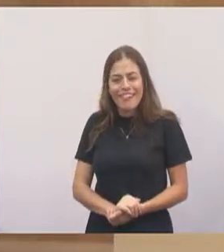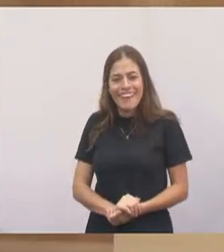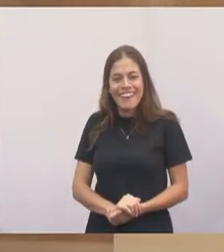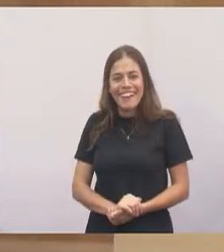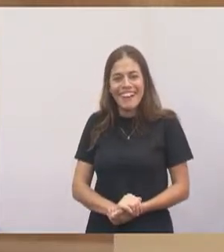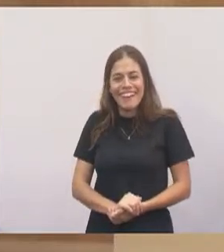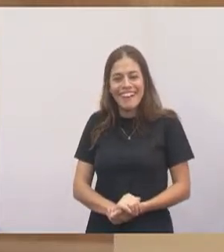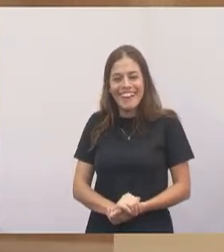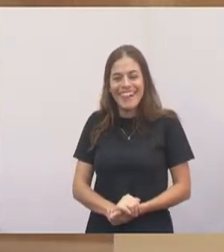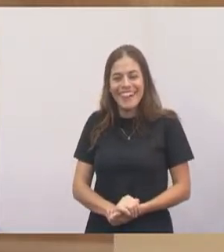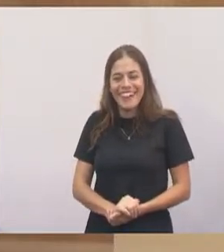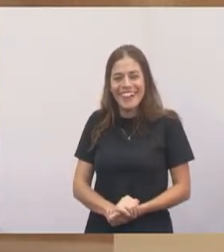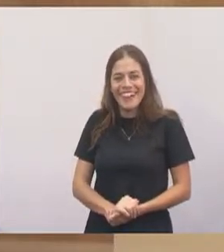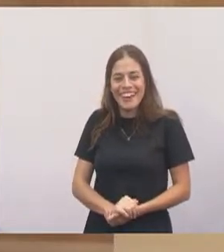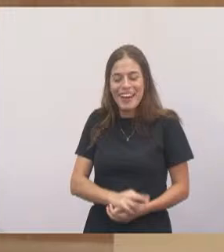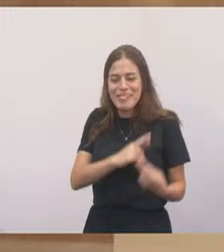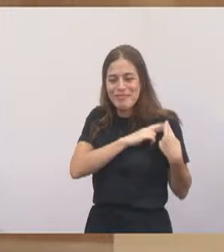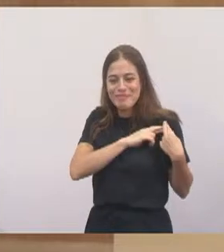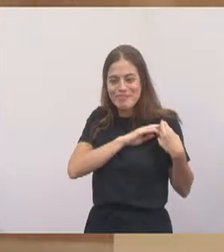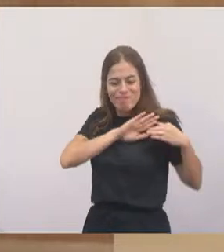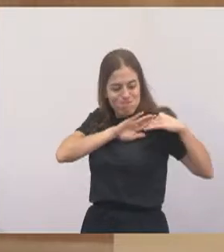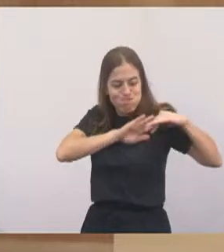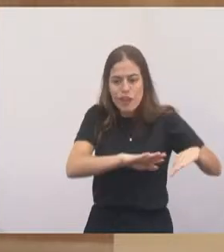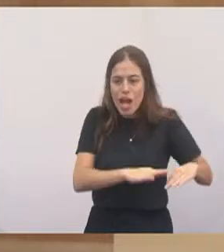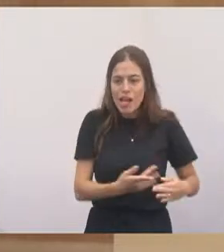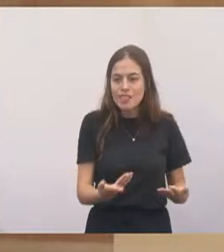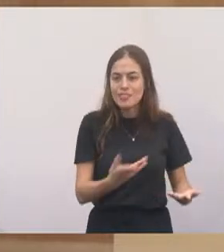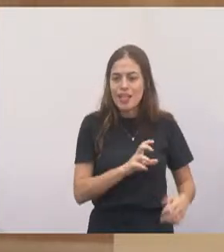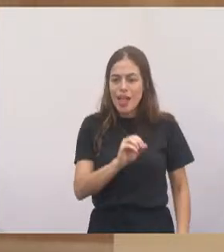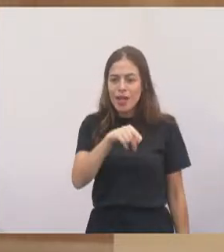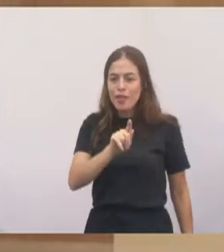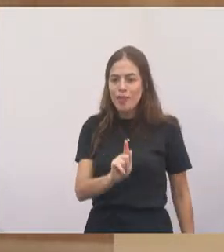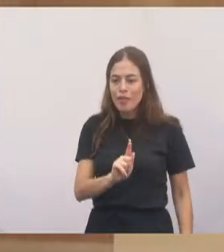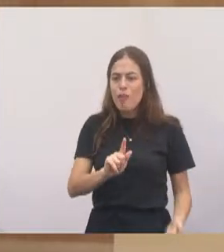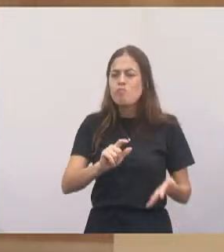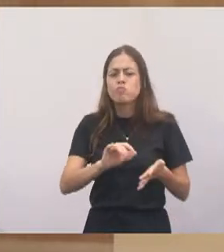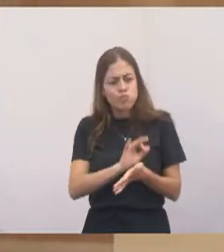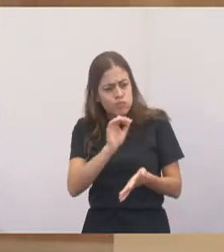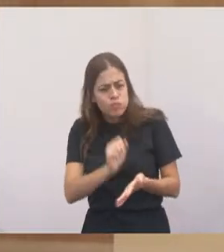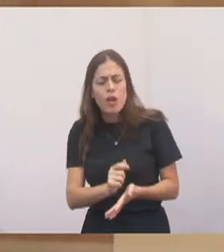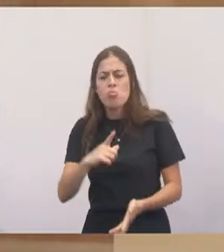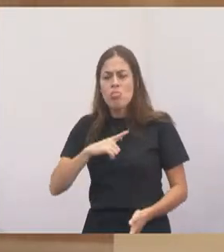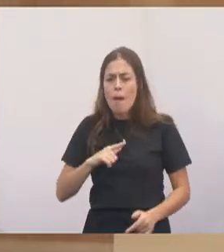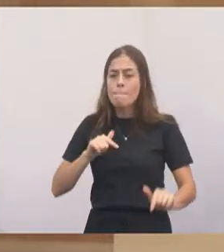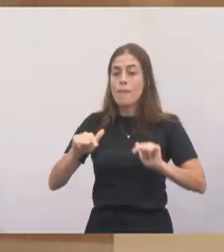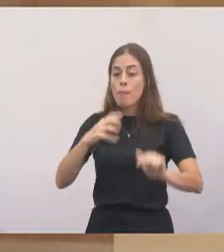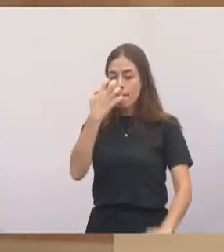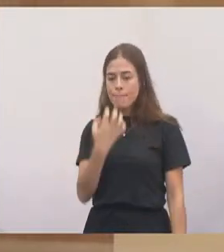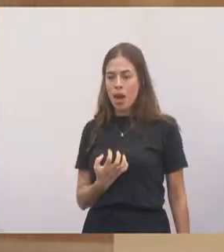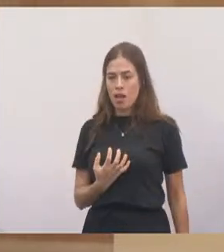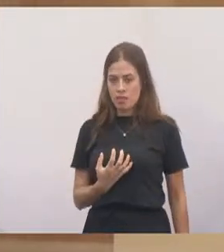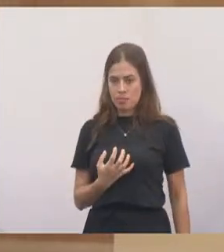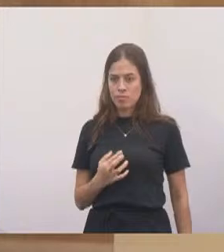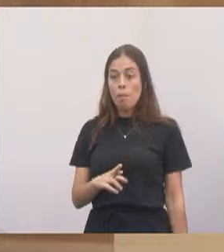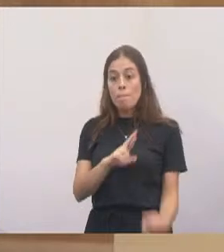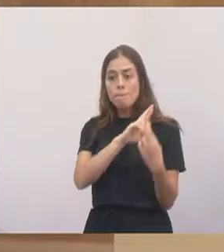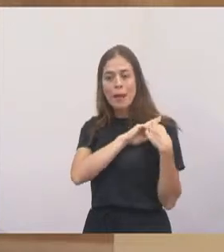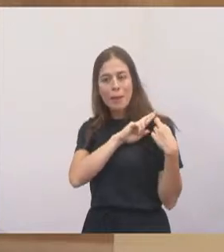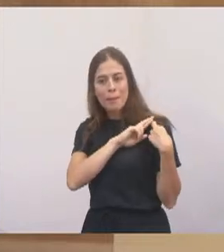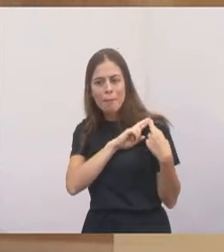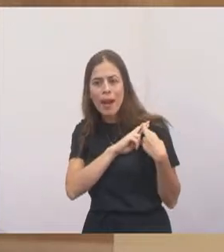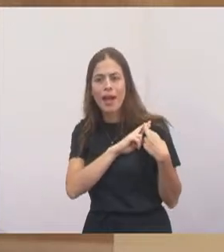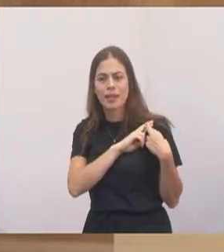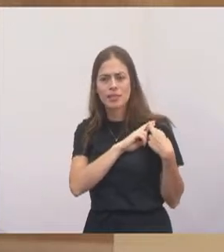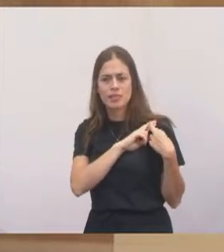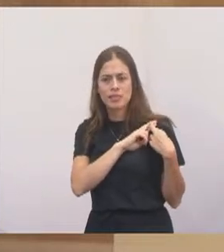tirando uma responsabilidade das ONGs registradas em ter um trabalho sério de